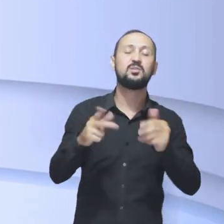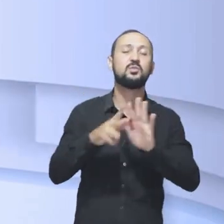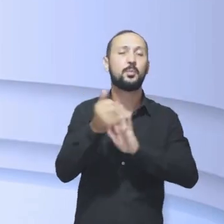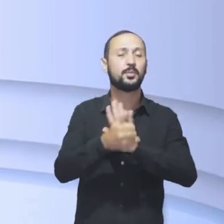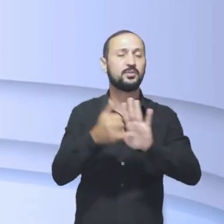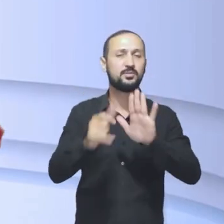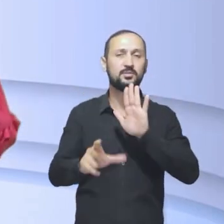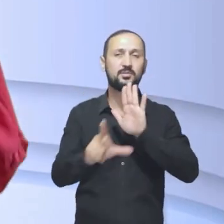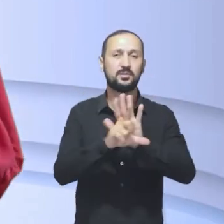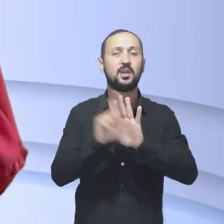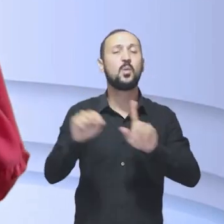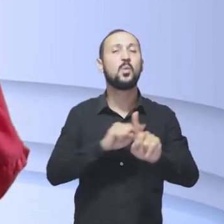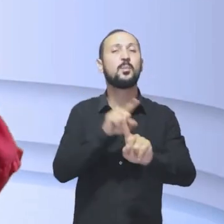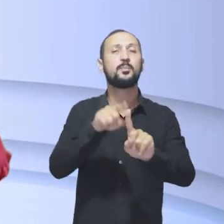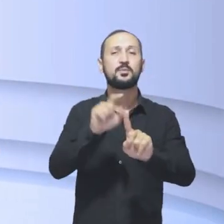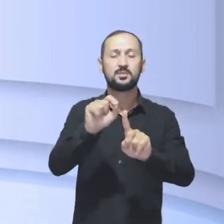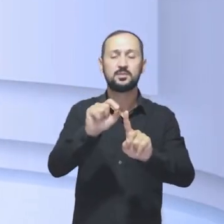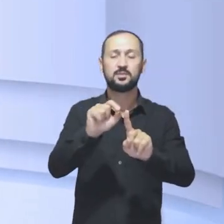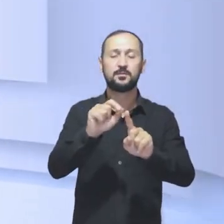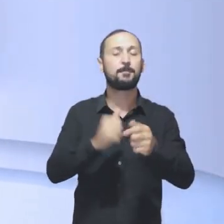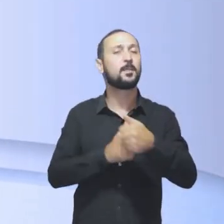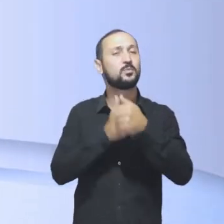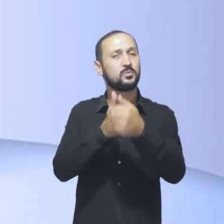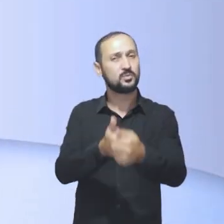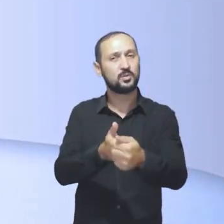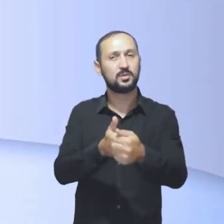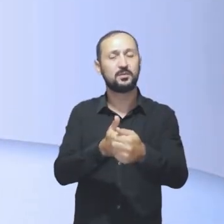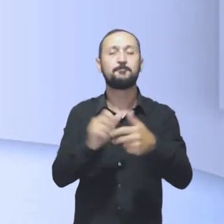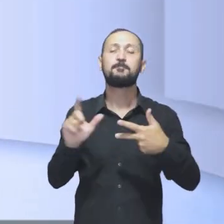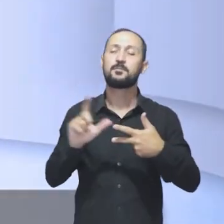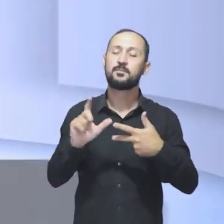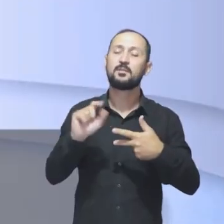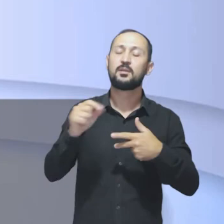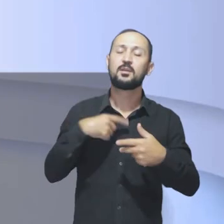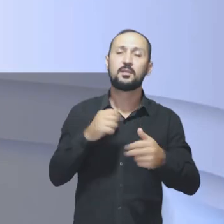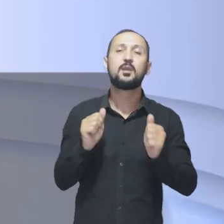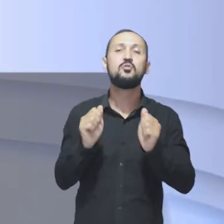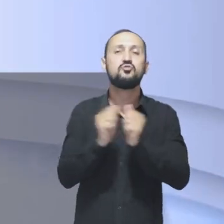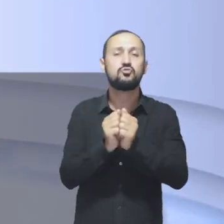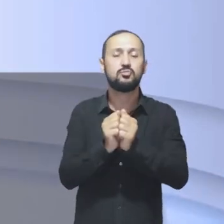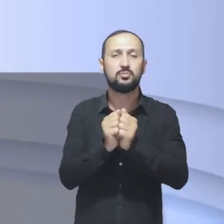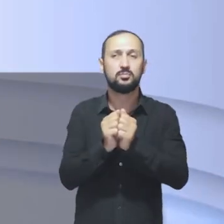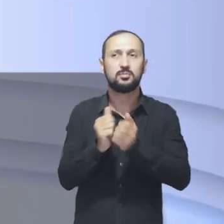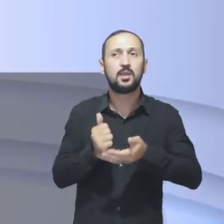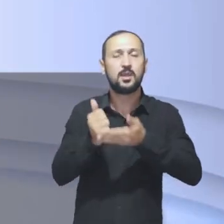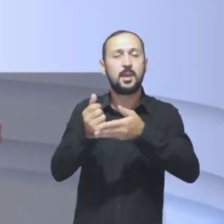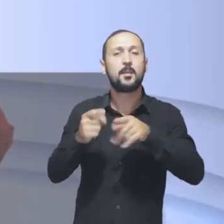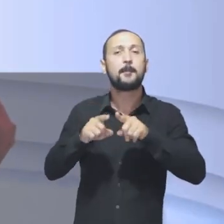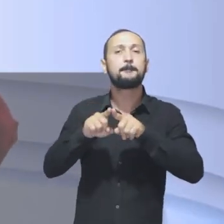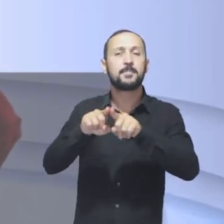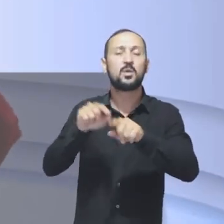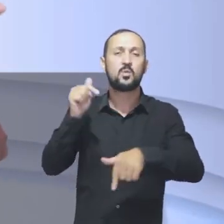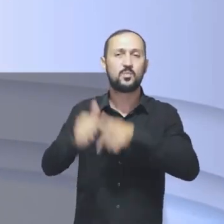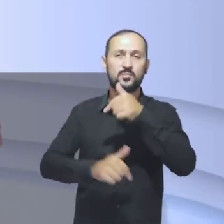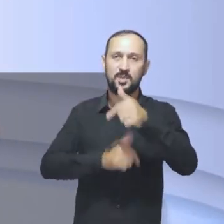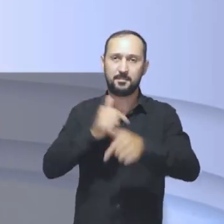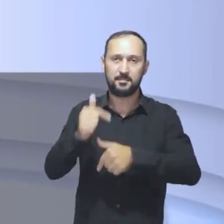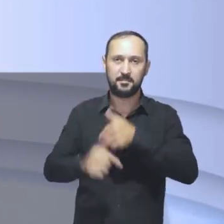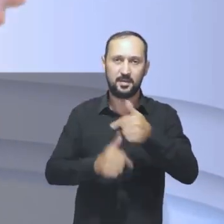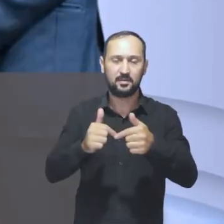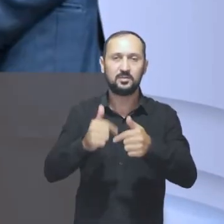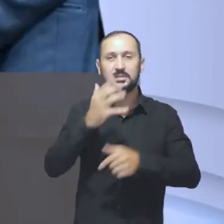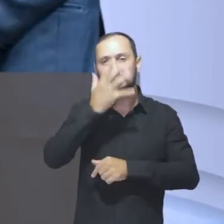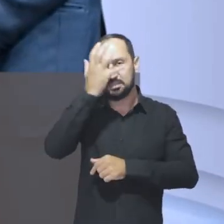os objetivos da Consultoria Legislativa, que conta com a cooperação, com a parceria, com o trabalho sério